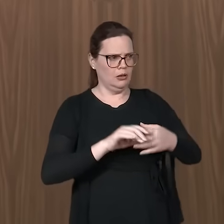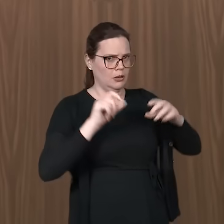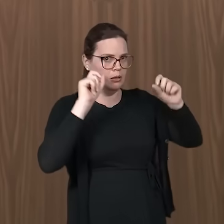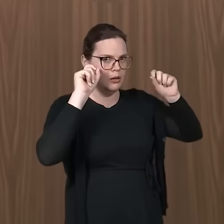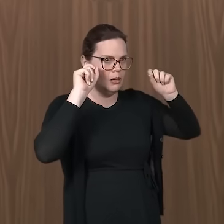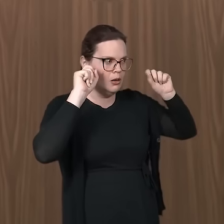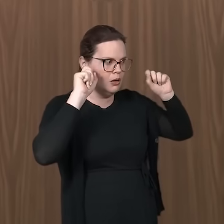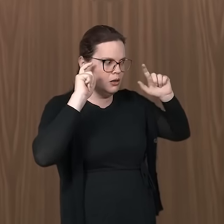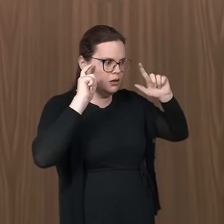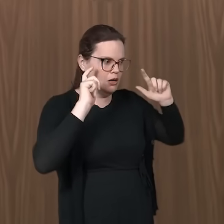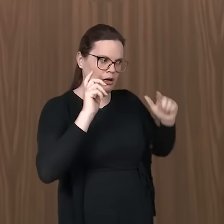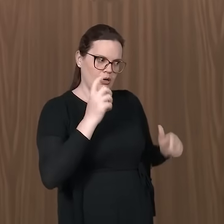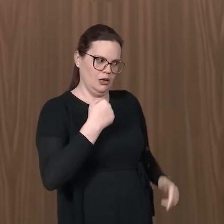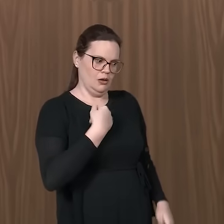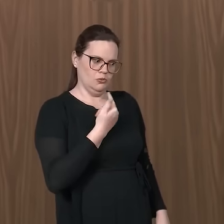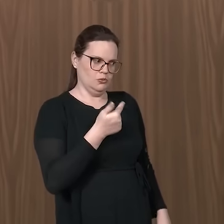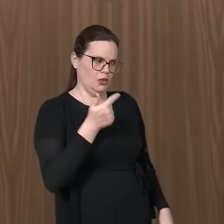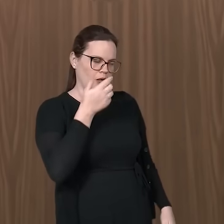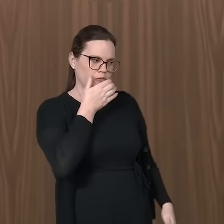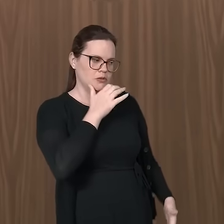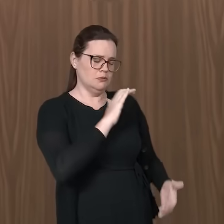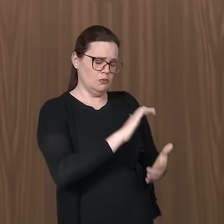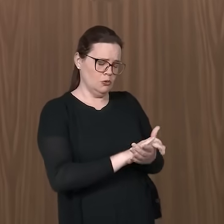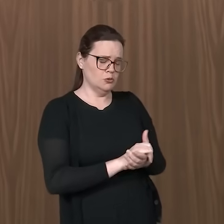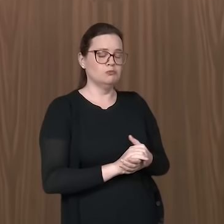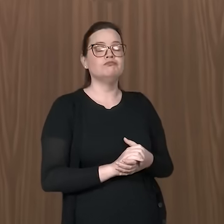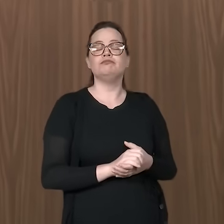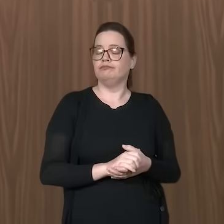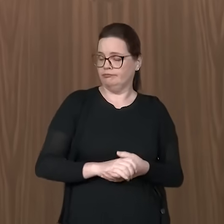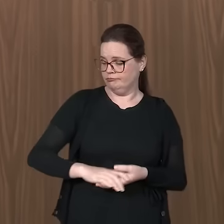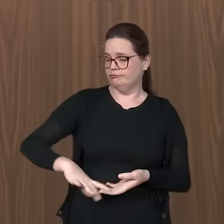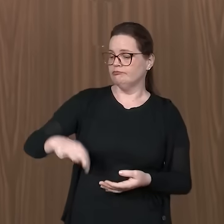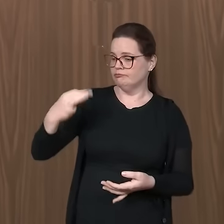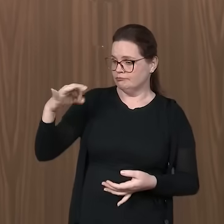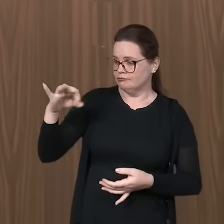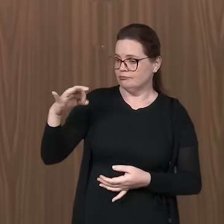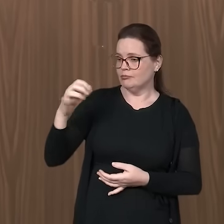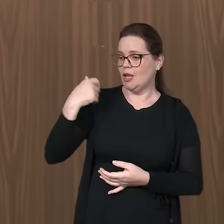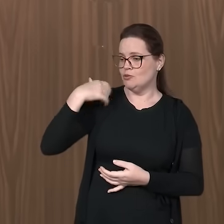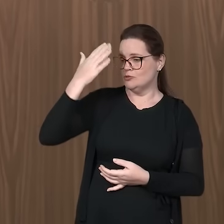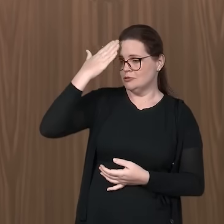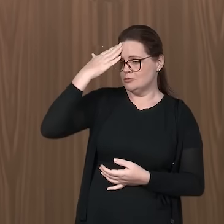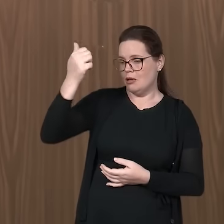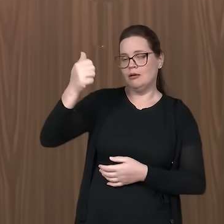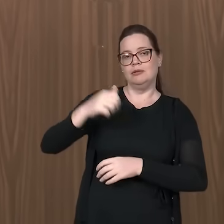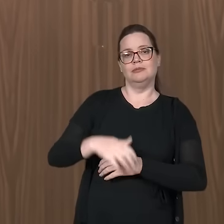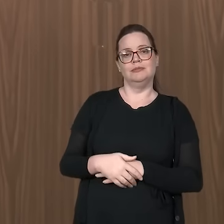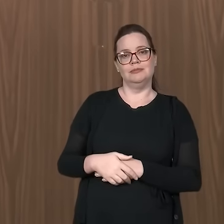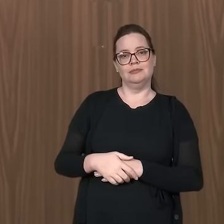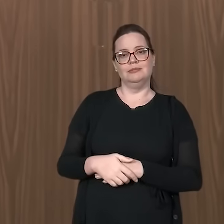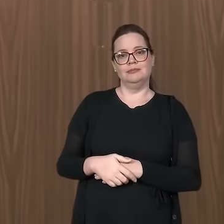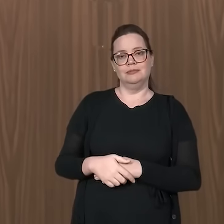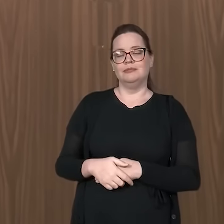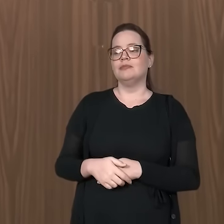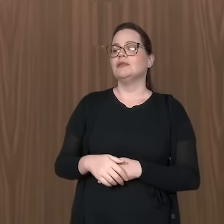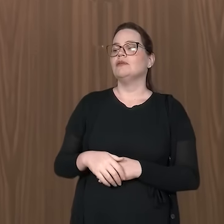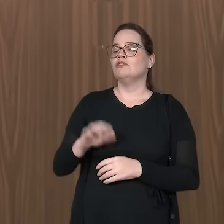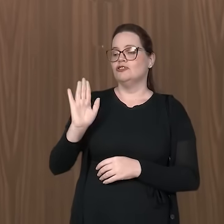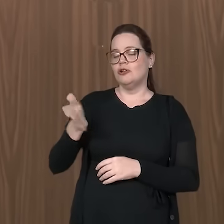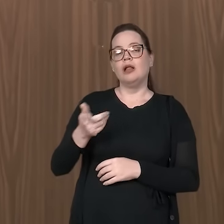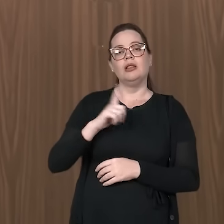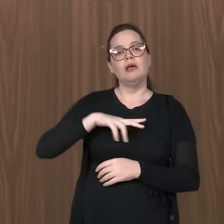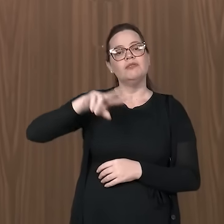resposta e o Senhor disse para ela que ela não tinha marido, e que através